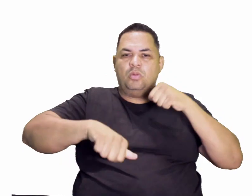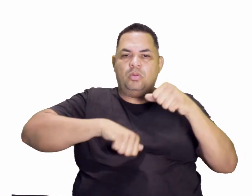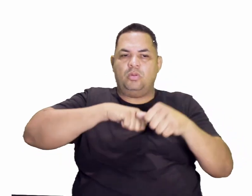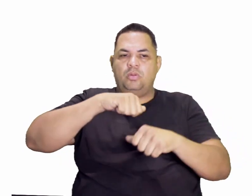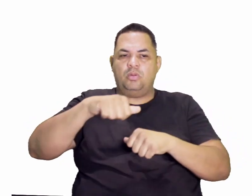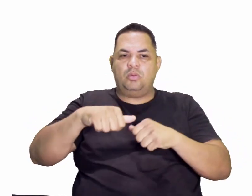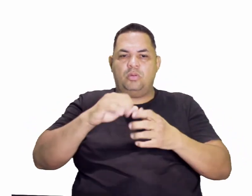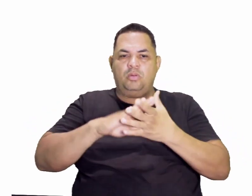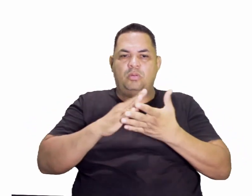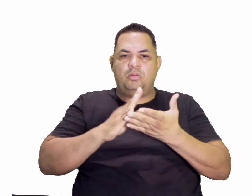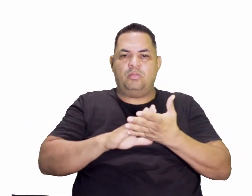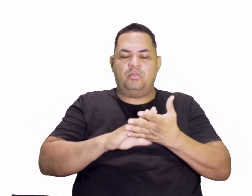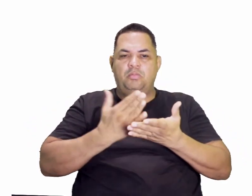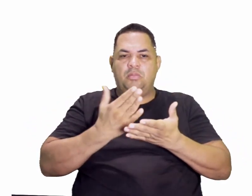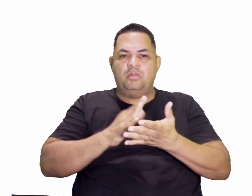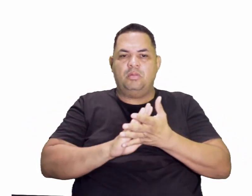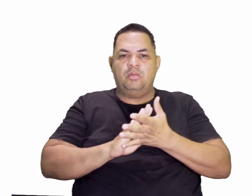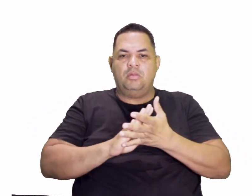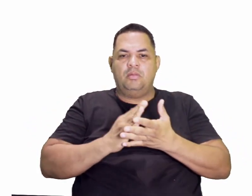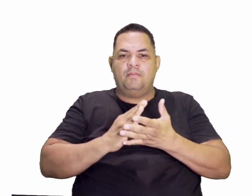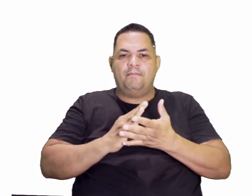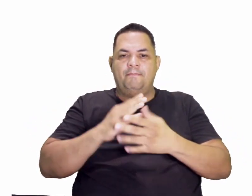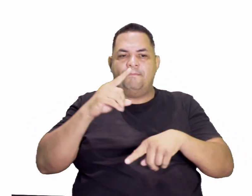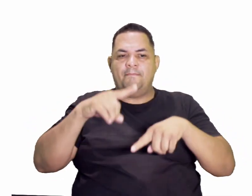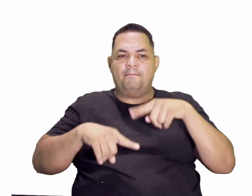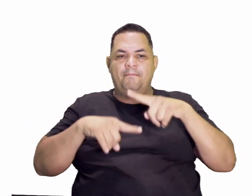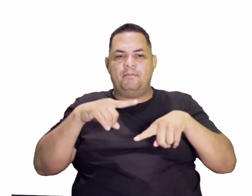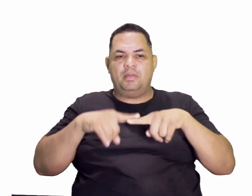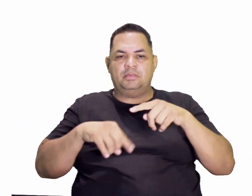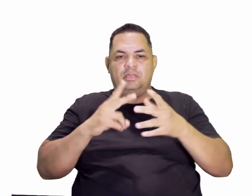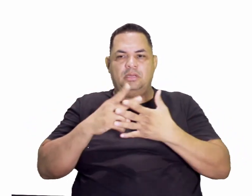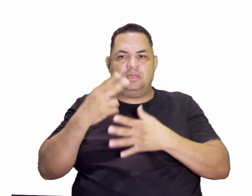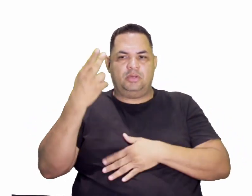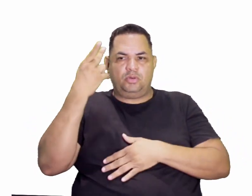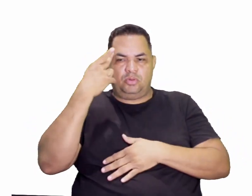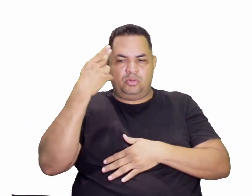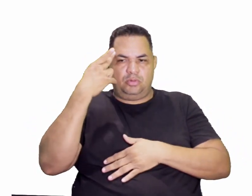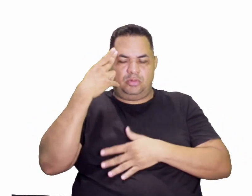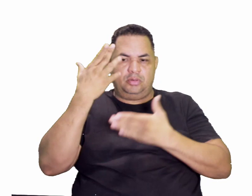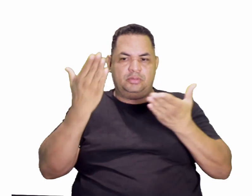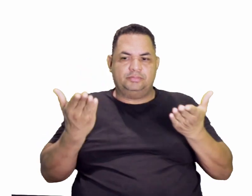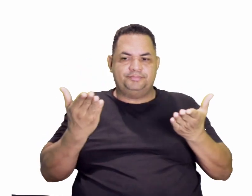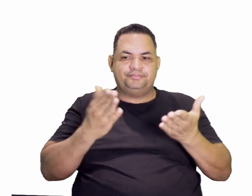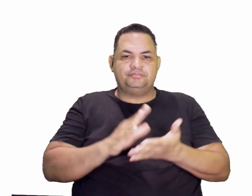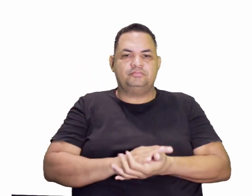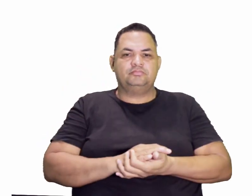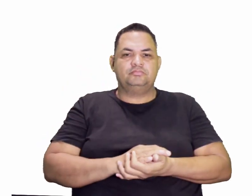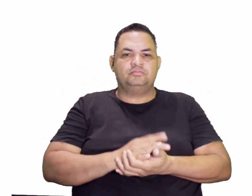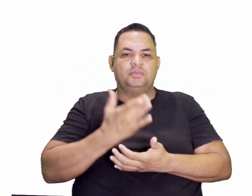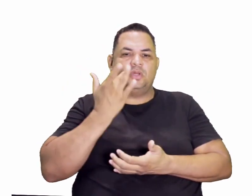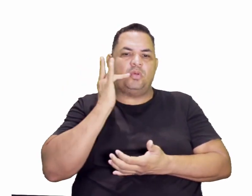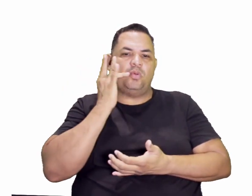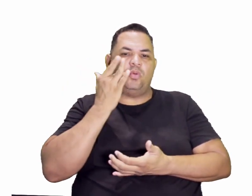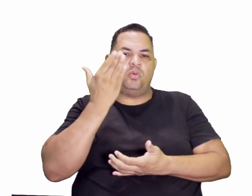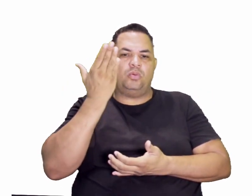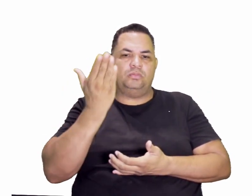do espírito de um metal nobre para uma matéria de metais comuns. Aqui vamos dizer o metal nobre, que é o